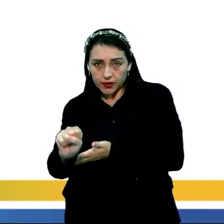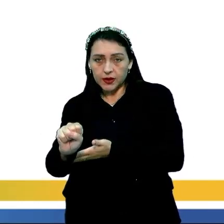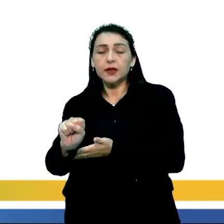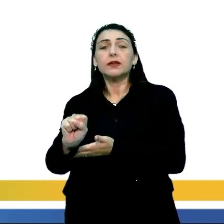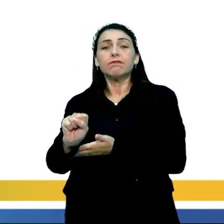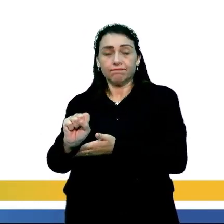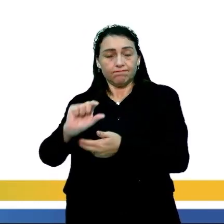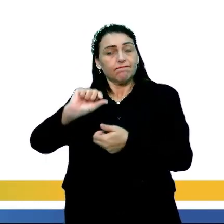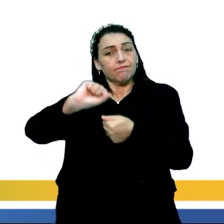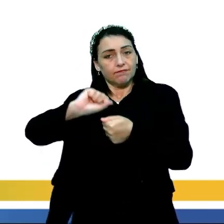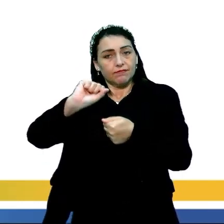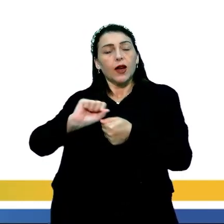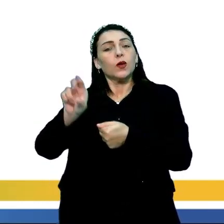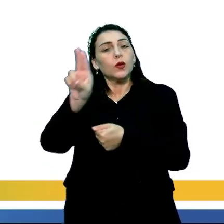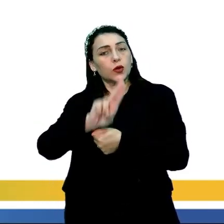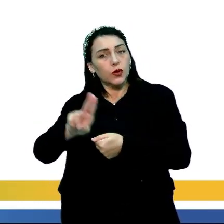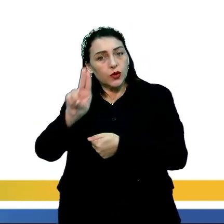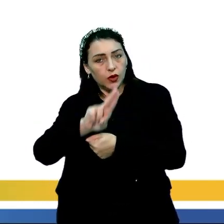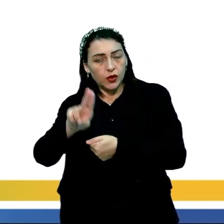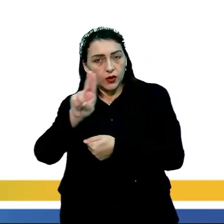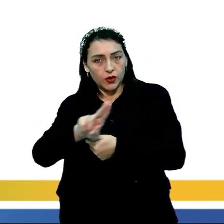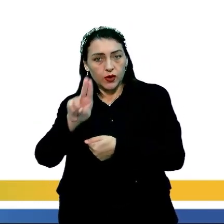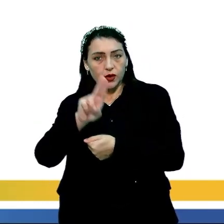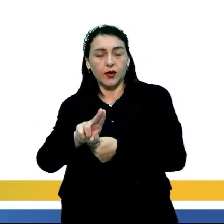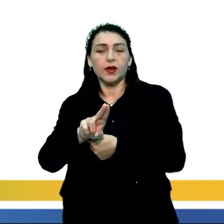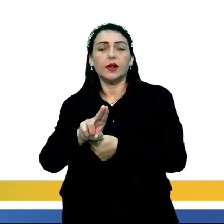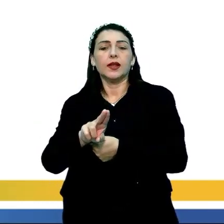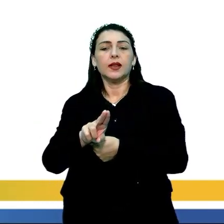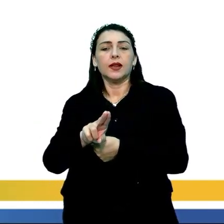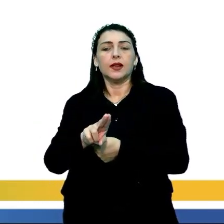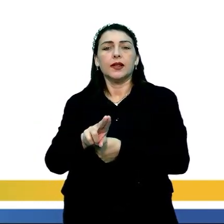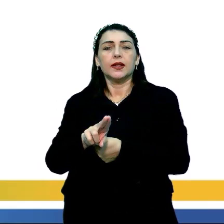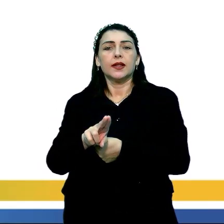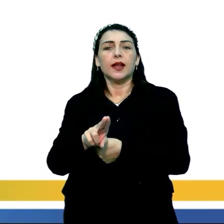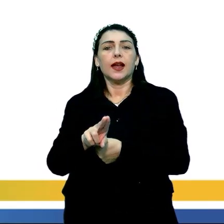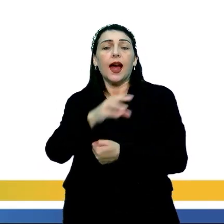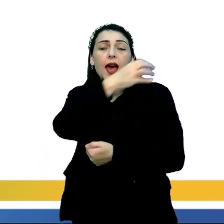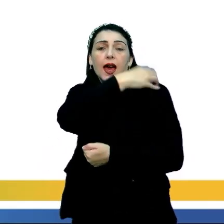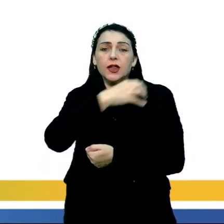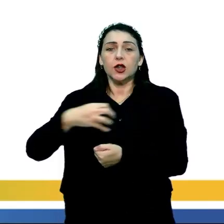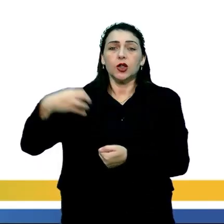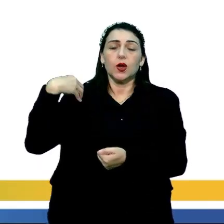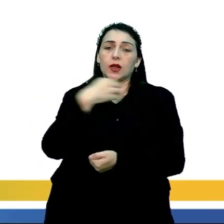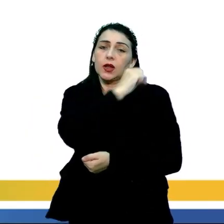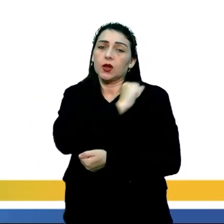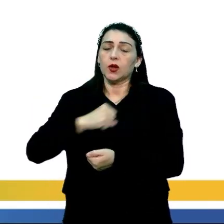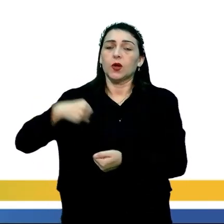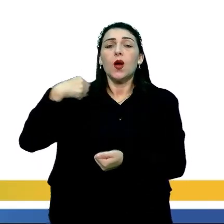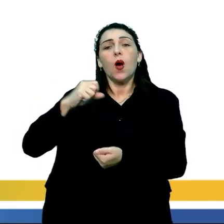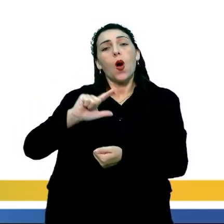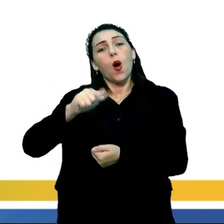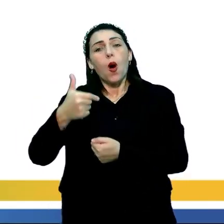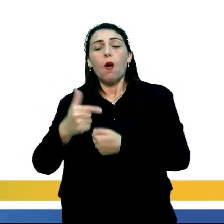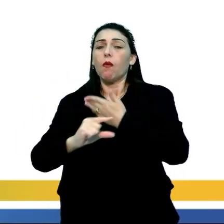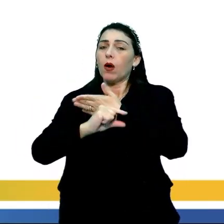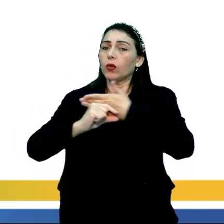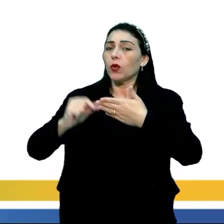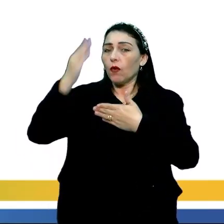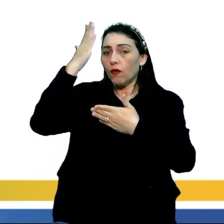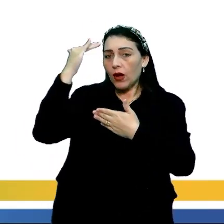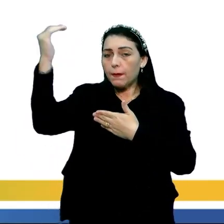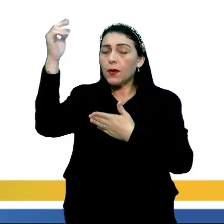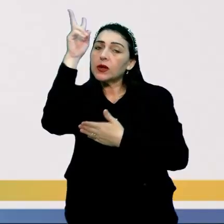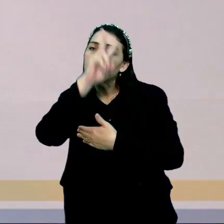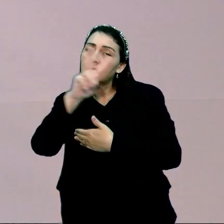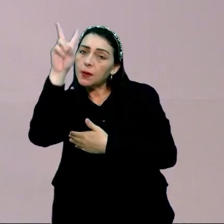ou indireta, né? E você utiliza lá. De acordo com Aristóteles, com Sócrates ou com algum autor famoso.